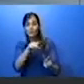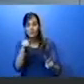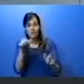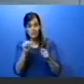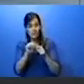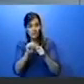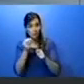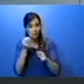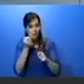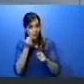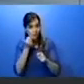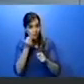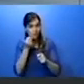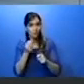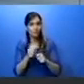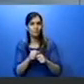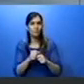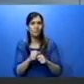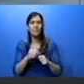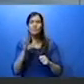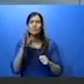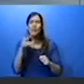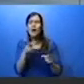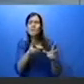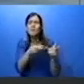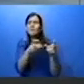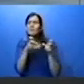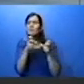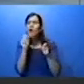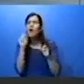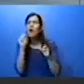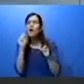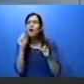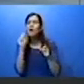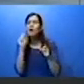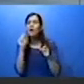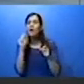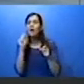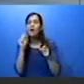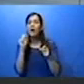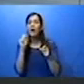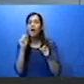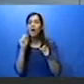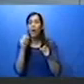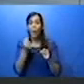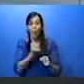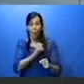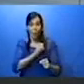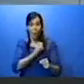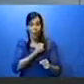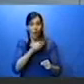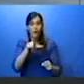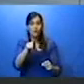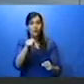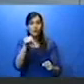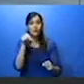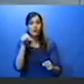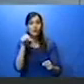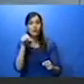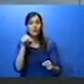teste, vocês devem ter percebido que, provavelmente, o número que você escolheu